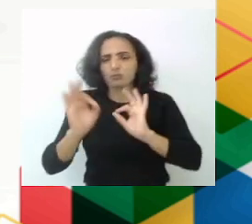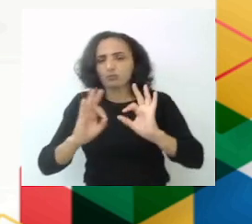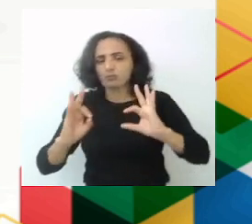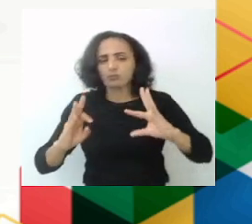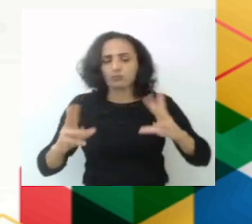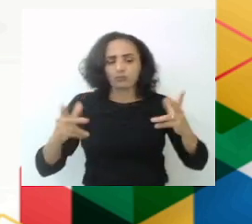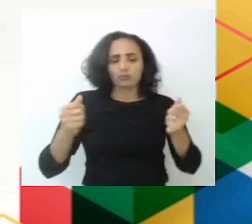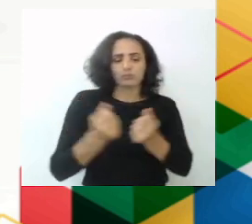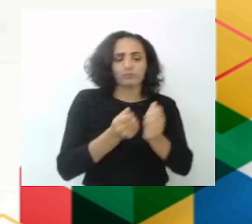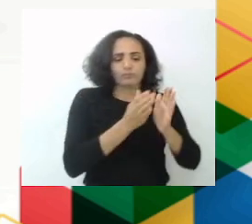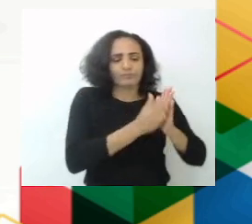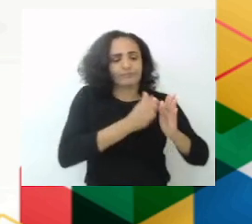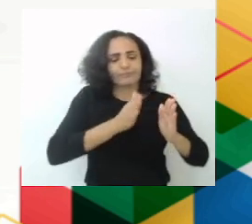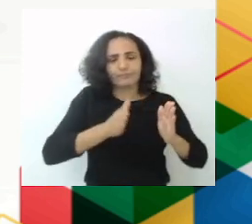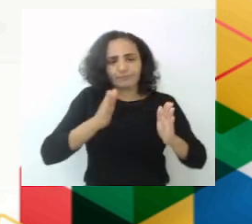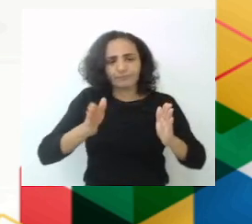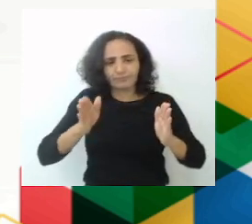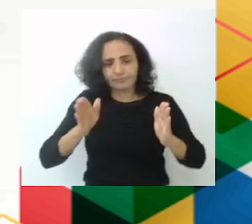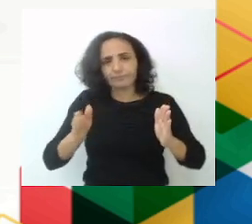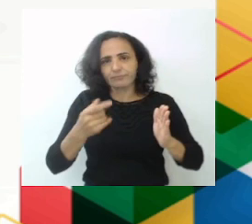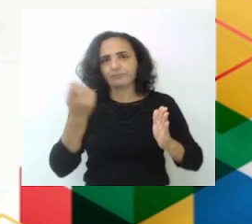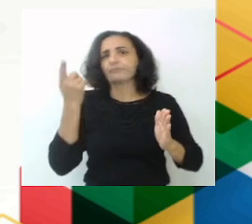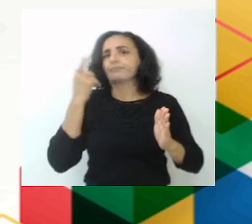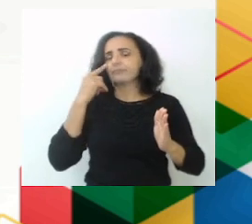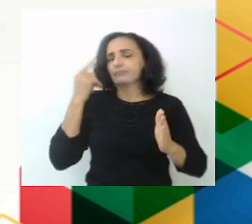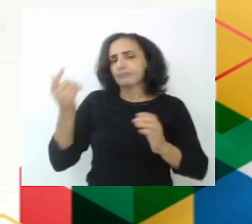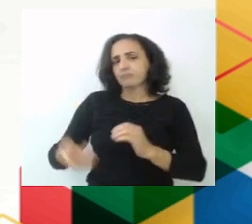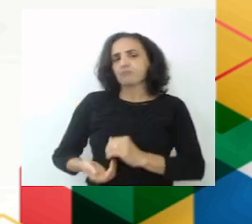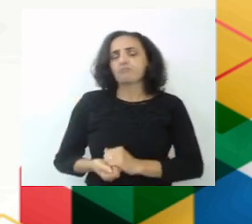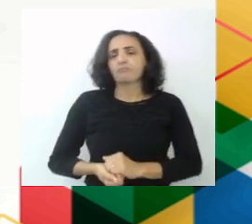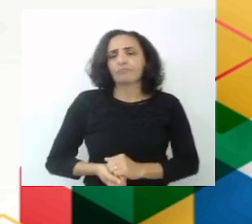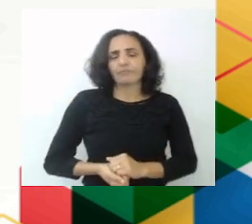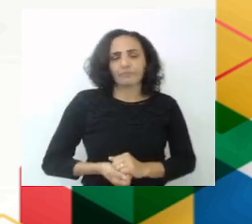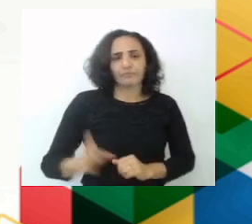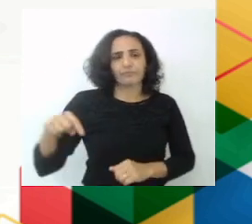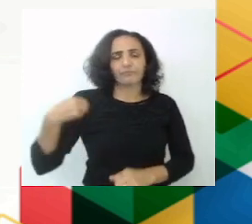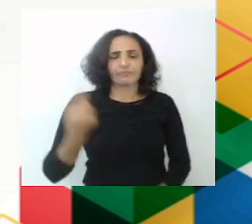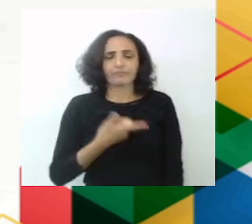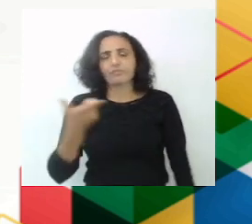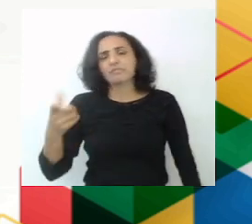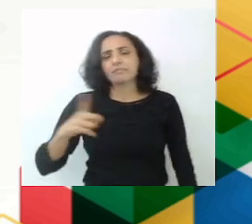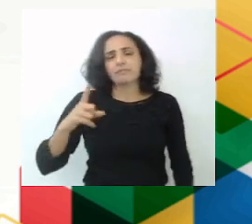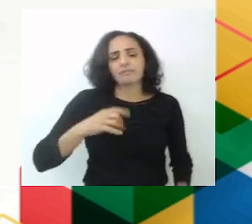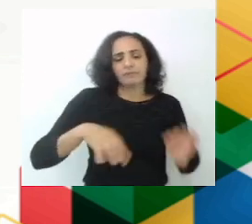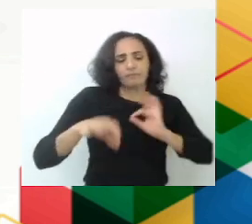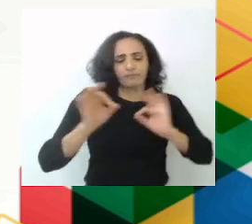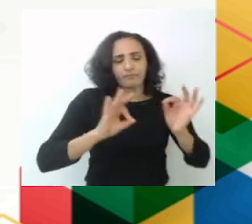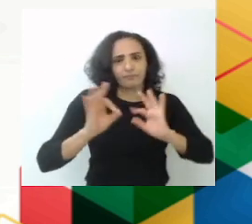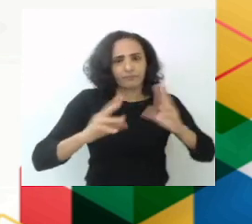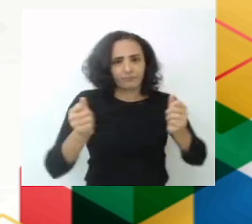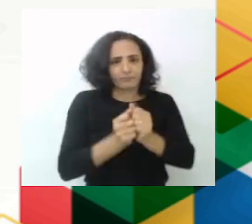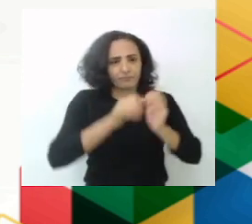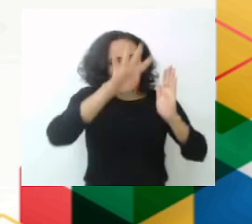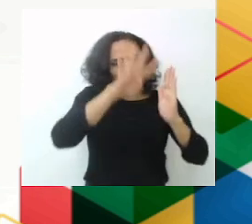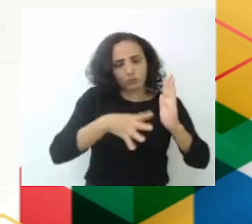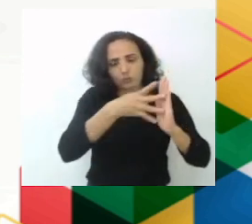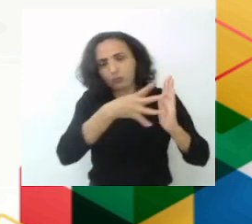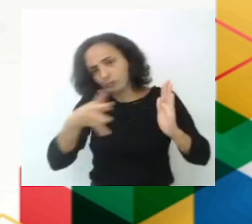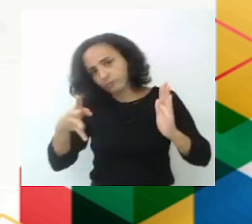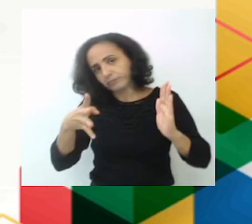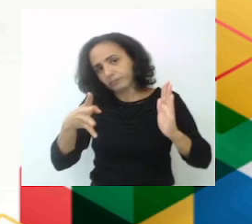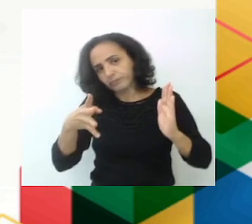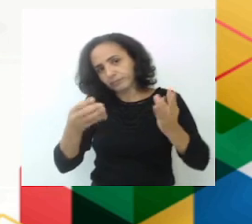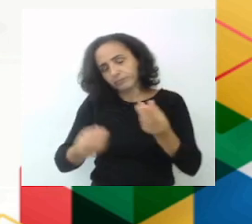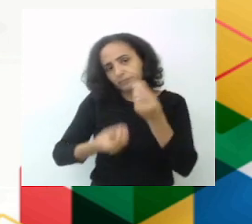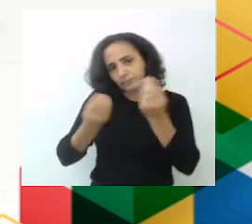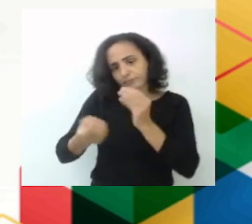preciso e menos trabalhoso do que esse aqui. Quando a gente tem a lei de formação de uma função quadrática, e